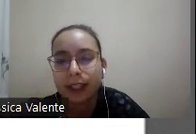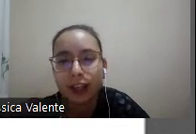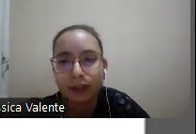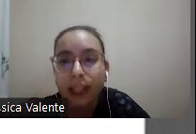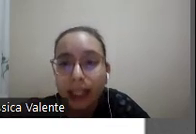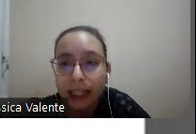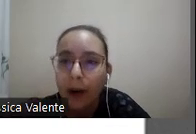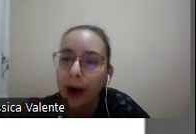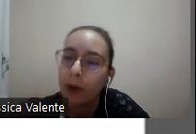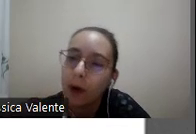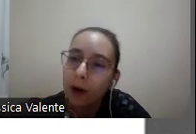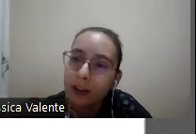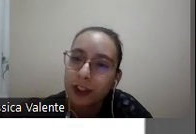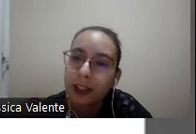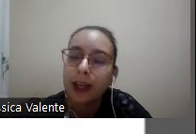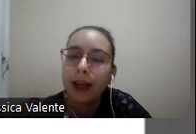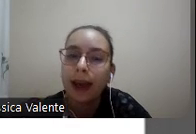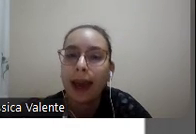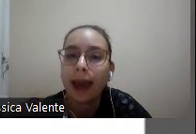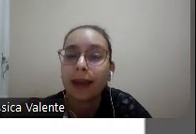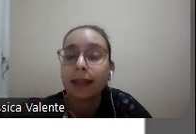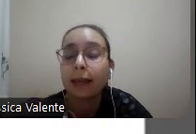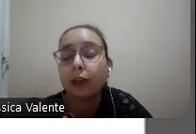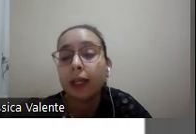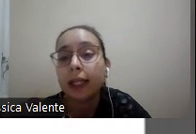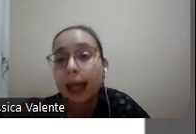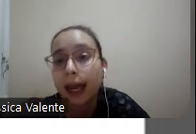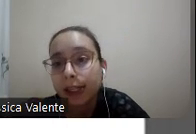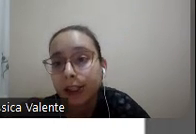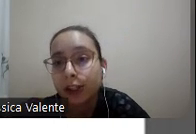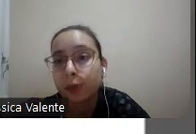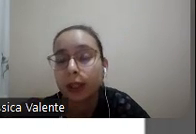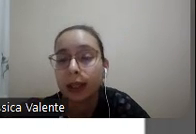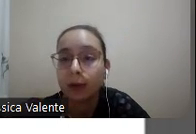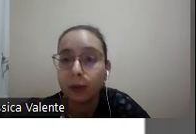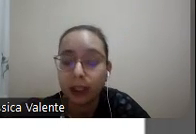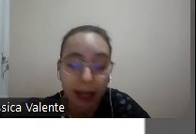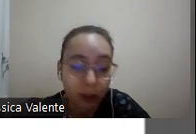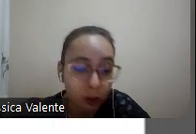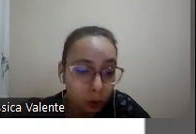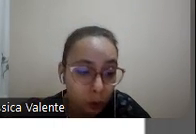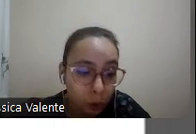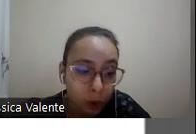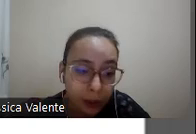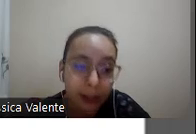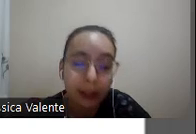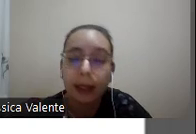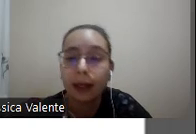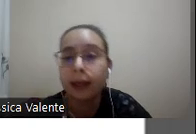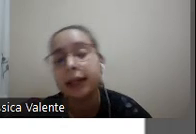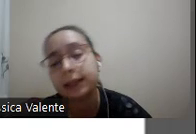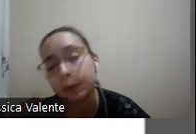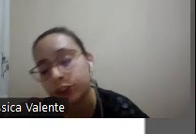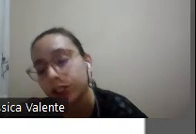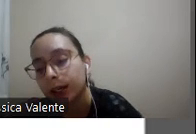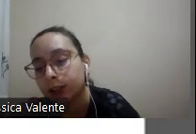se vocês já viram, aonde. Tem muito em igrejas, porque tem comunidade surda,